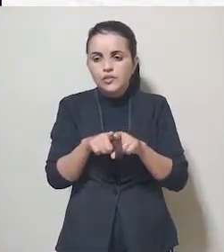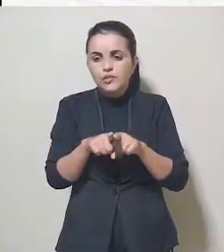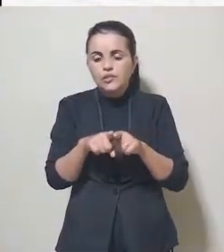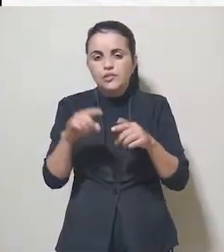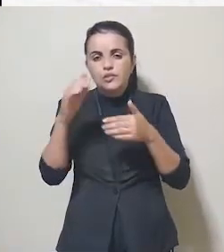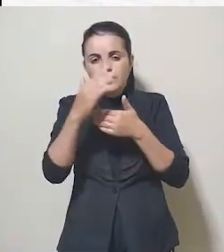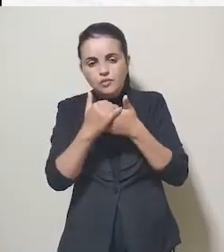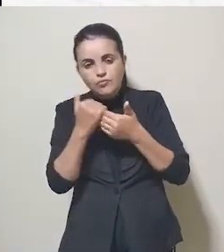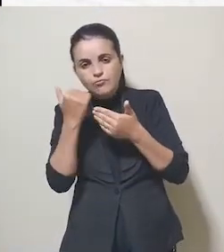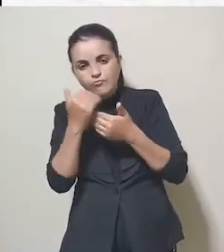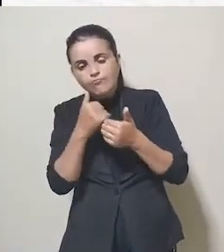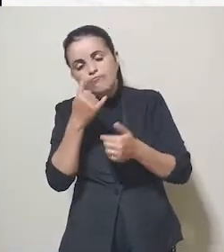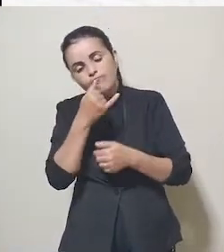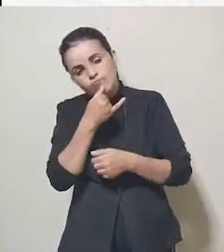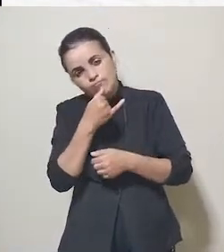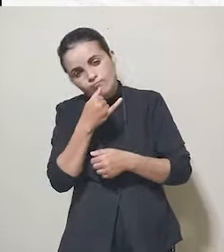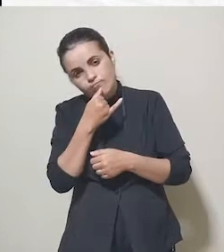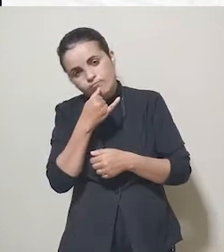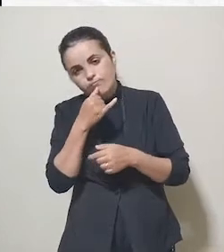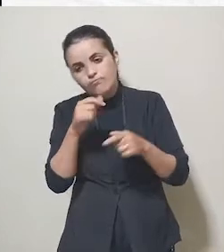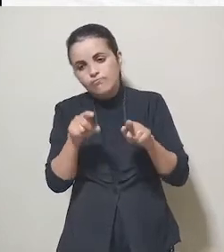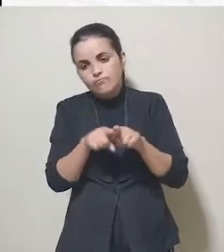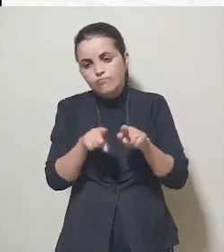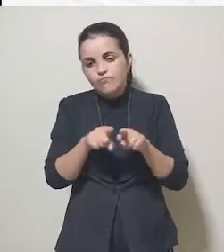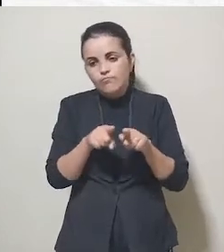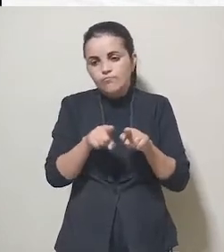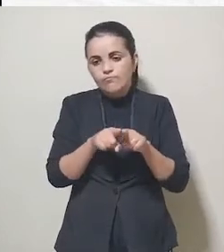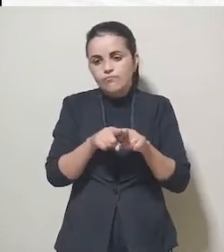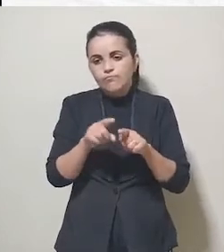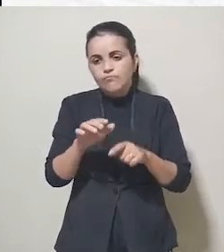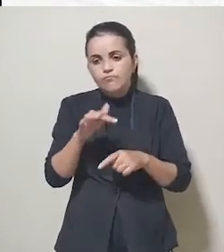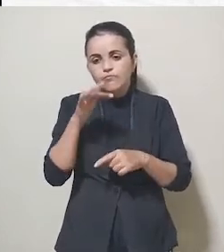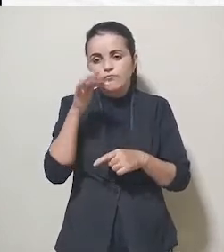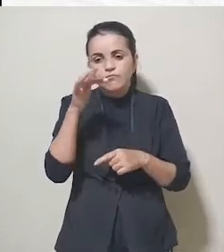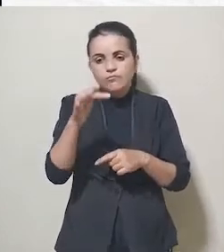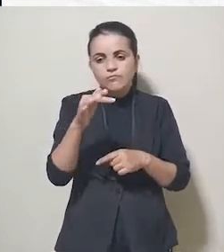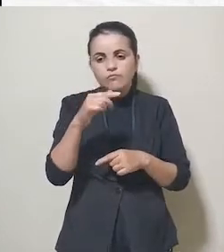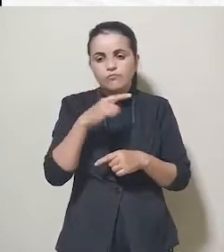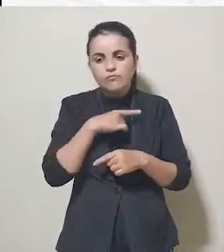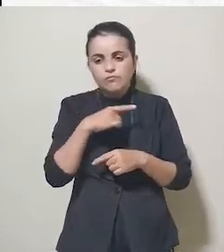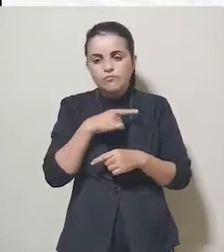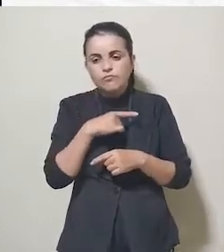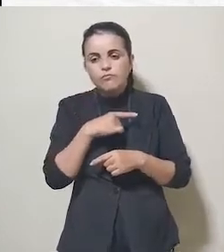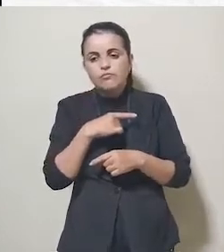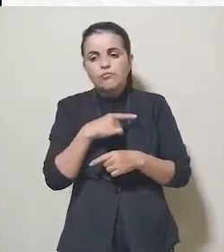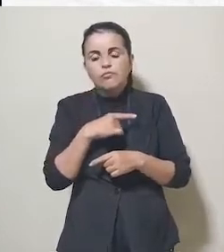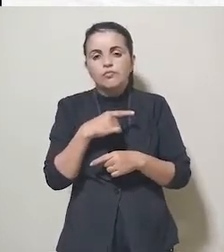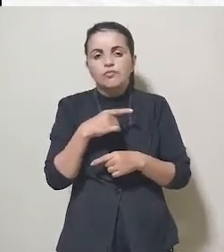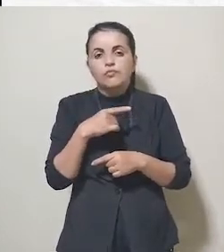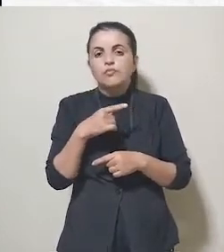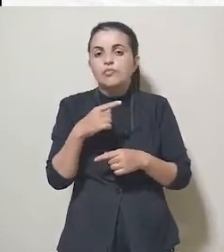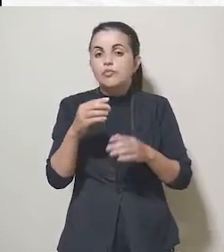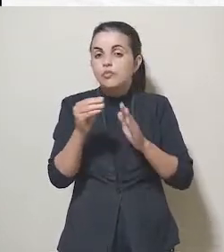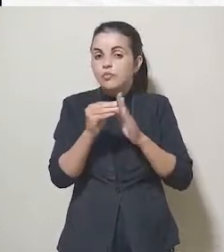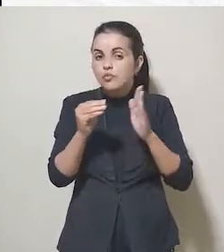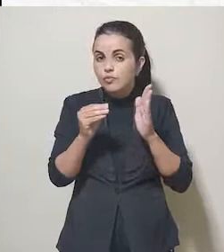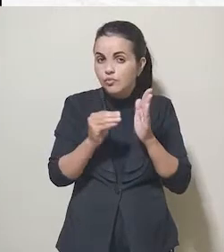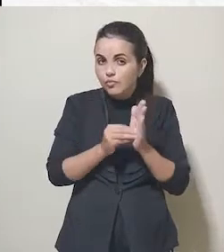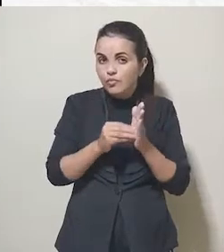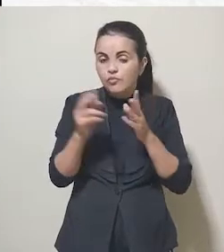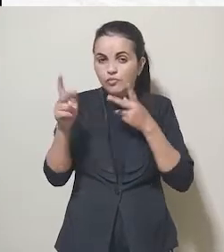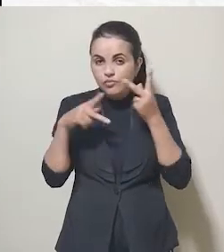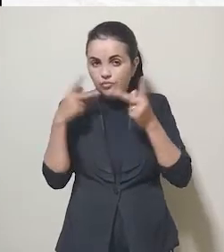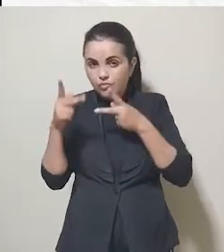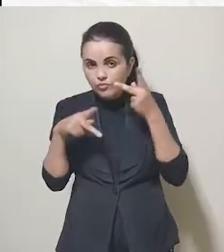vergonha, triste ou machucado, conte para um adulto que confie e não te faça sentir assim. Então, nesse conteúdo